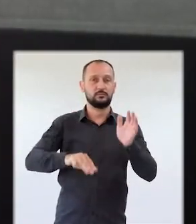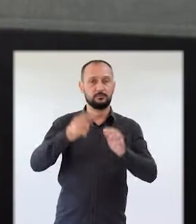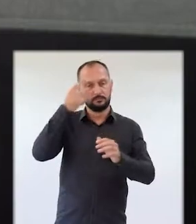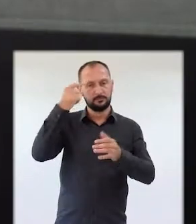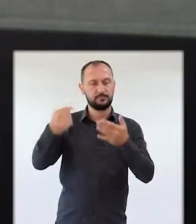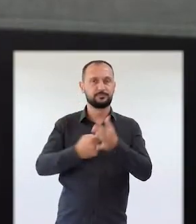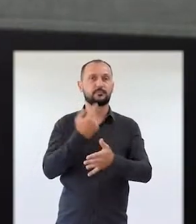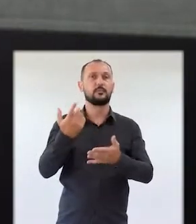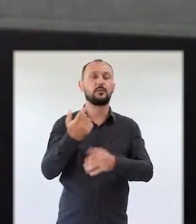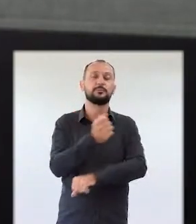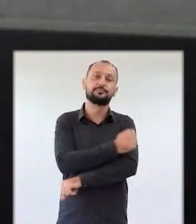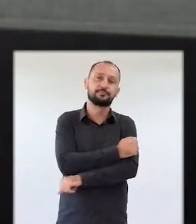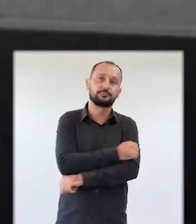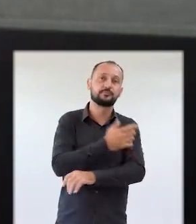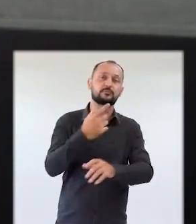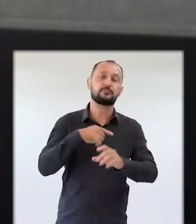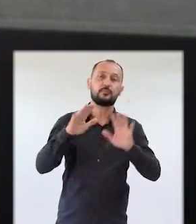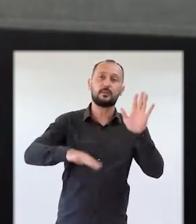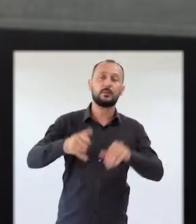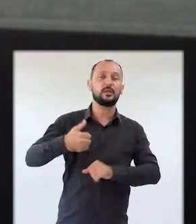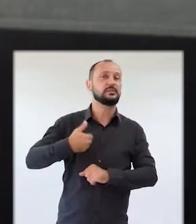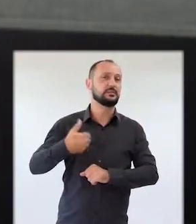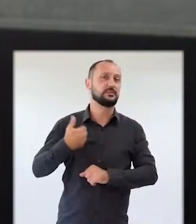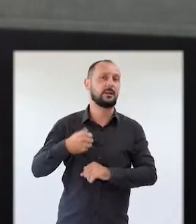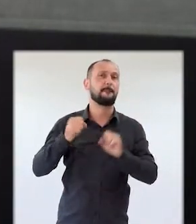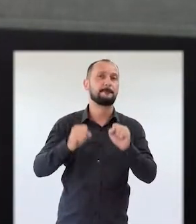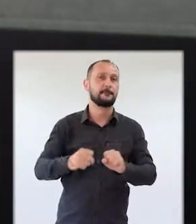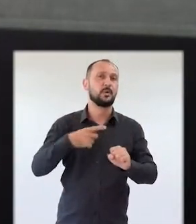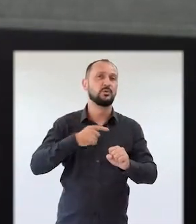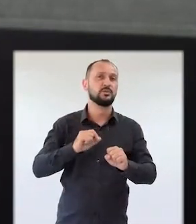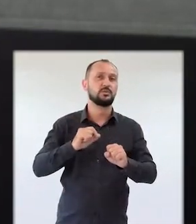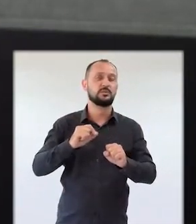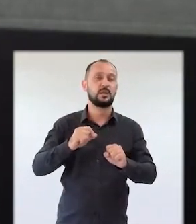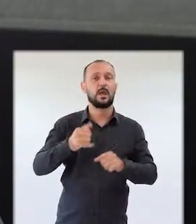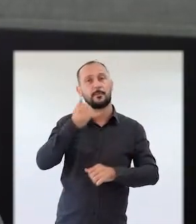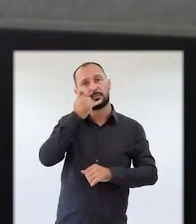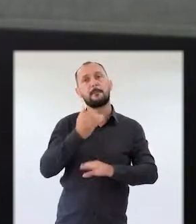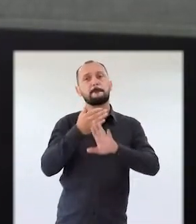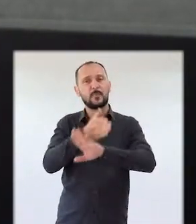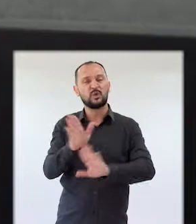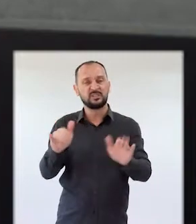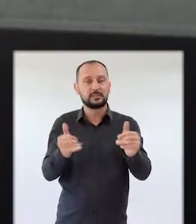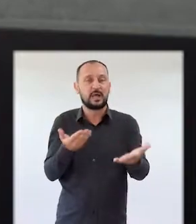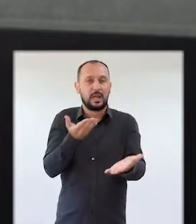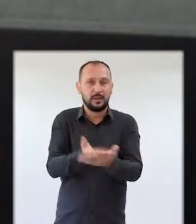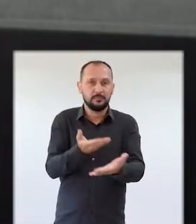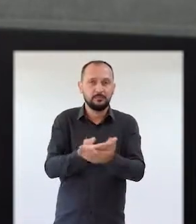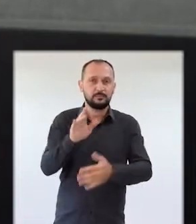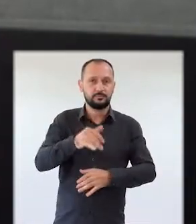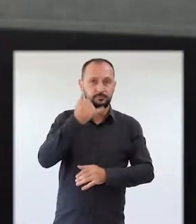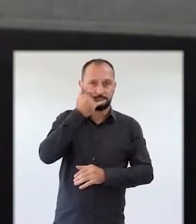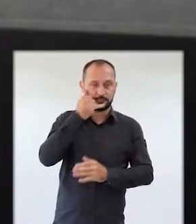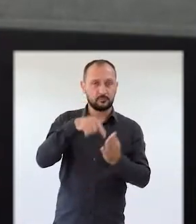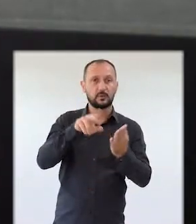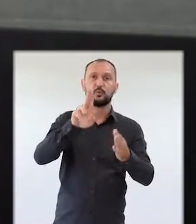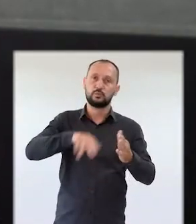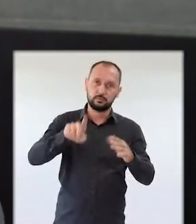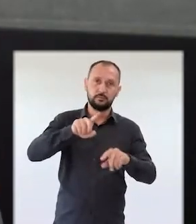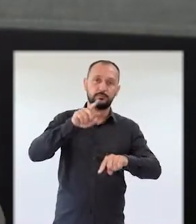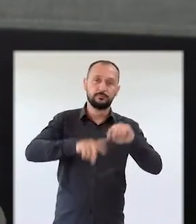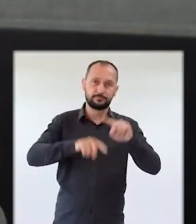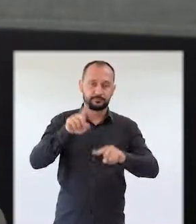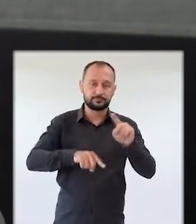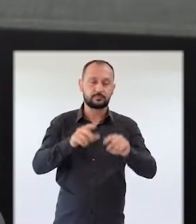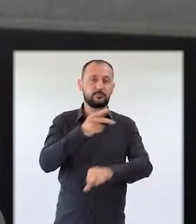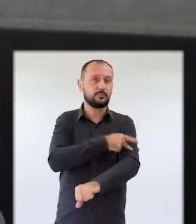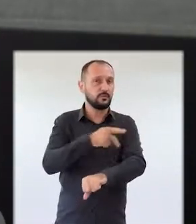Por exemplo, às vezes se pergunta, será que um aluno ou uma aluna, a depender da idade, pode levar o seu aparelho celular para a sala de aula? Se